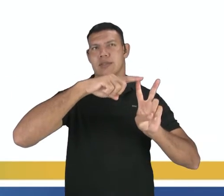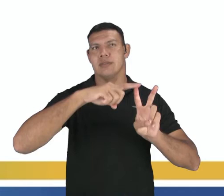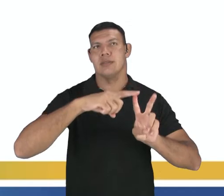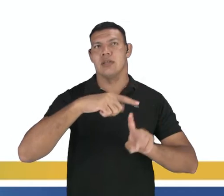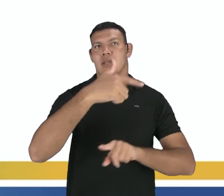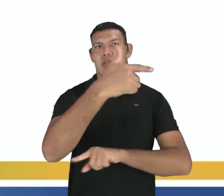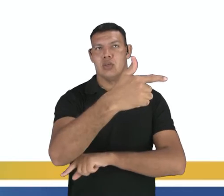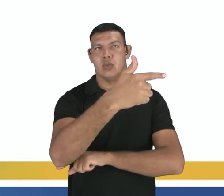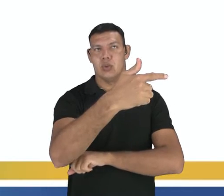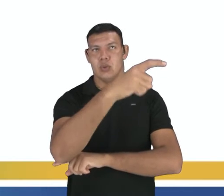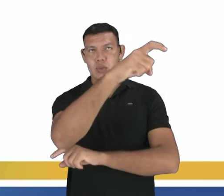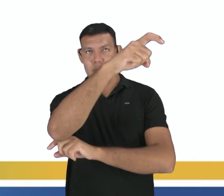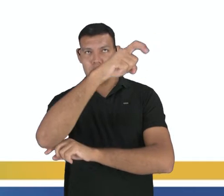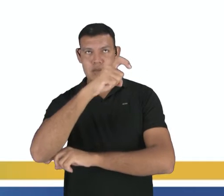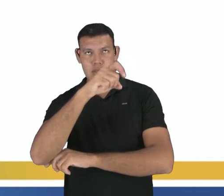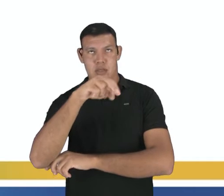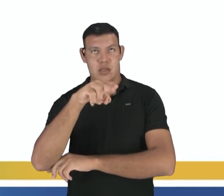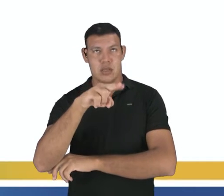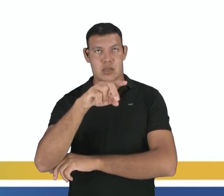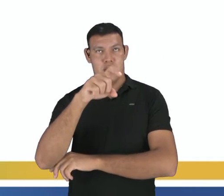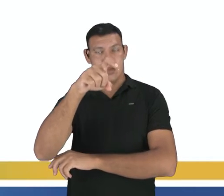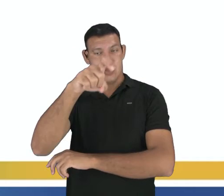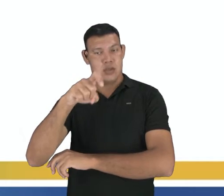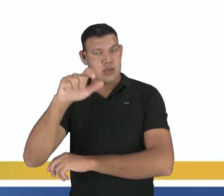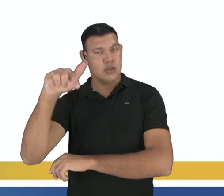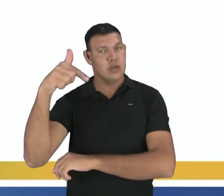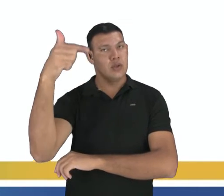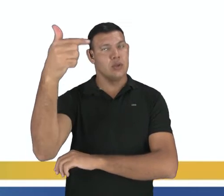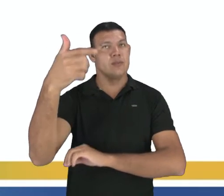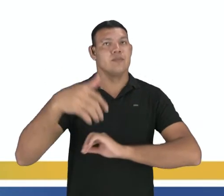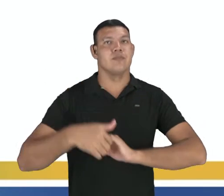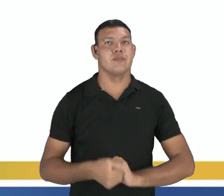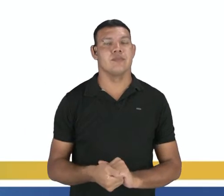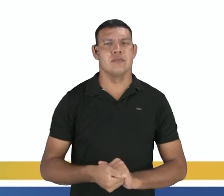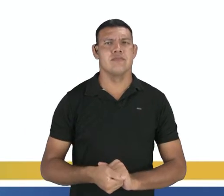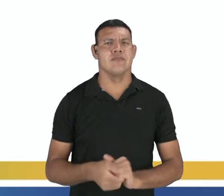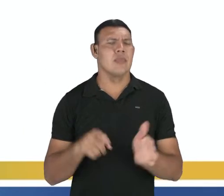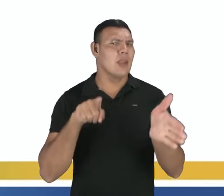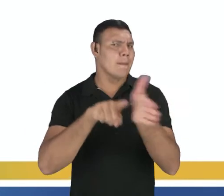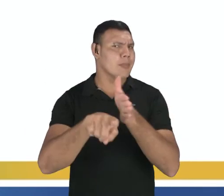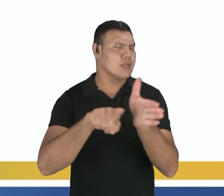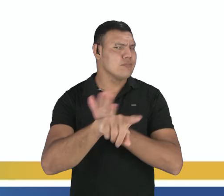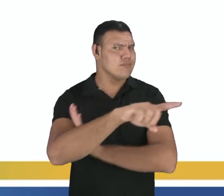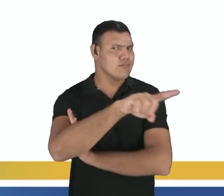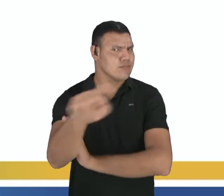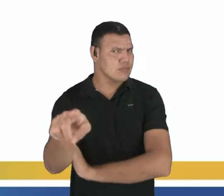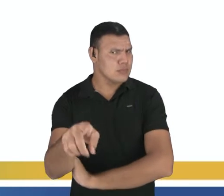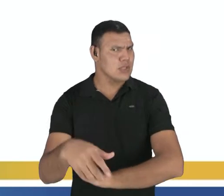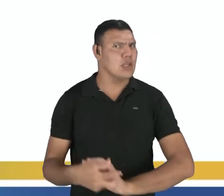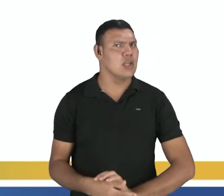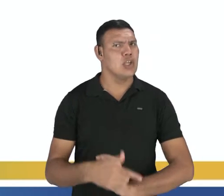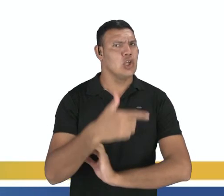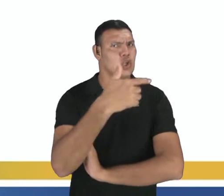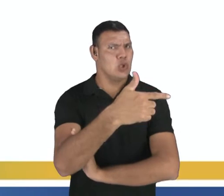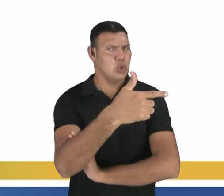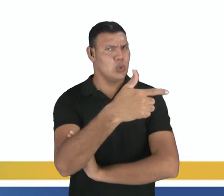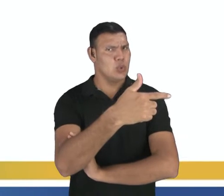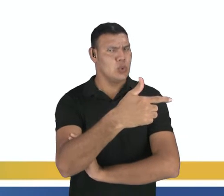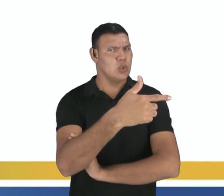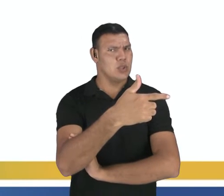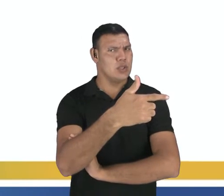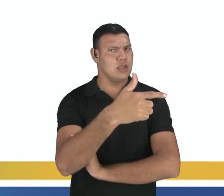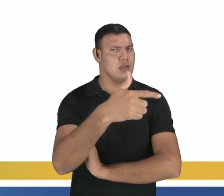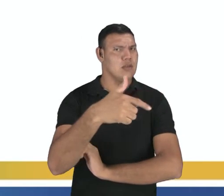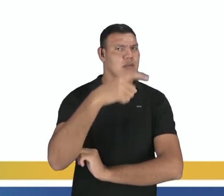a x igual a x ao quadrado. Aqui eu pergunto a vocês, será que 2 elevado a x